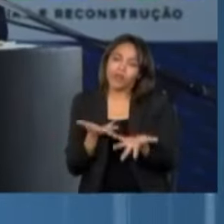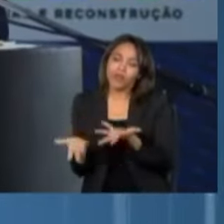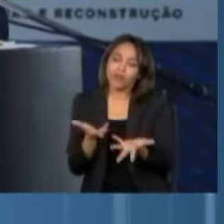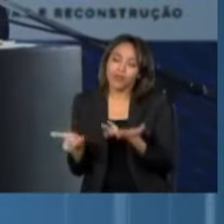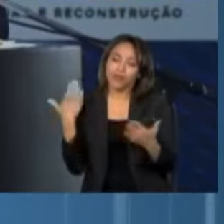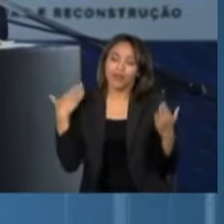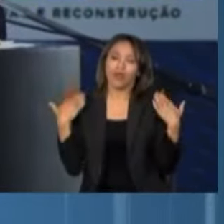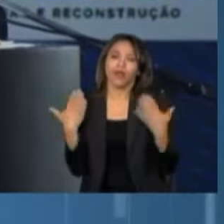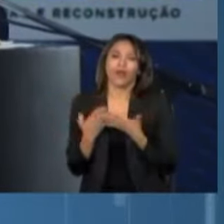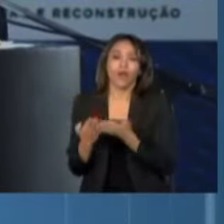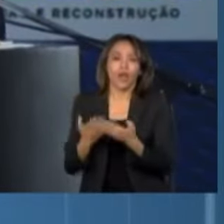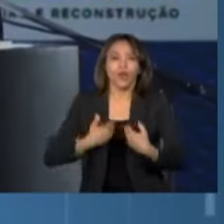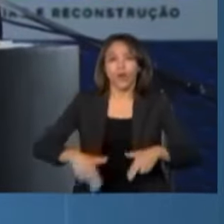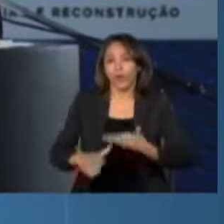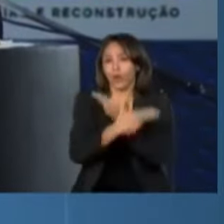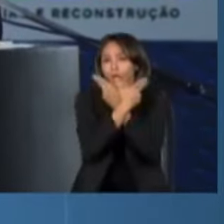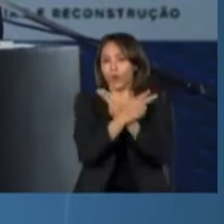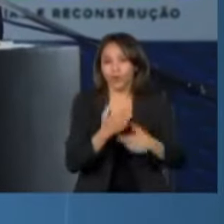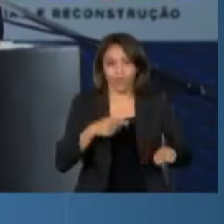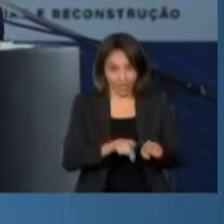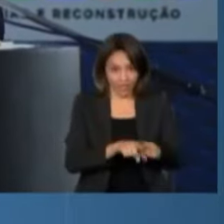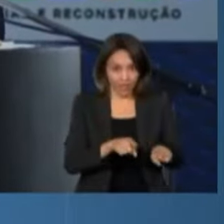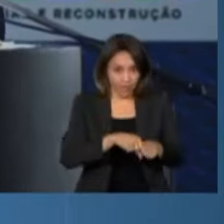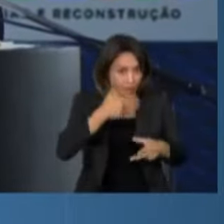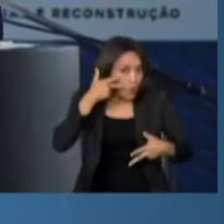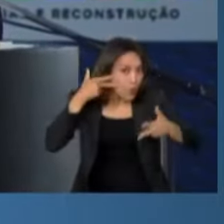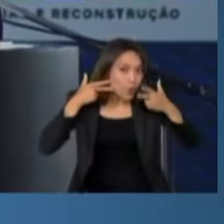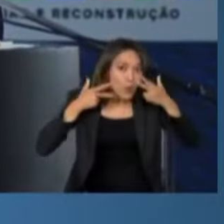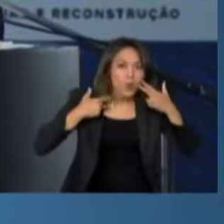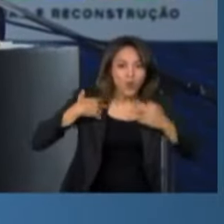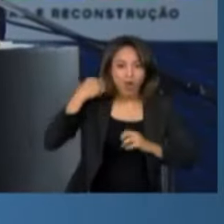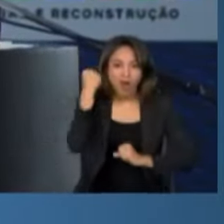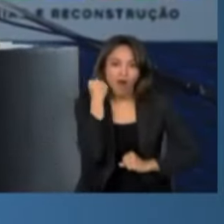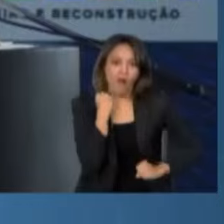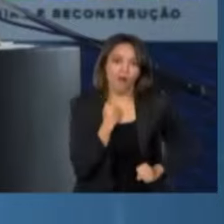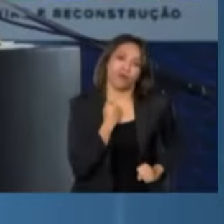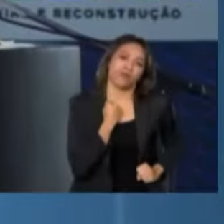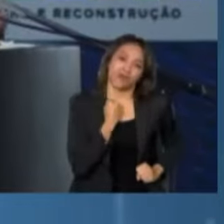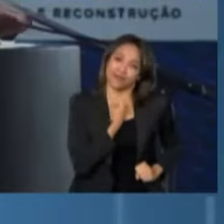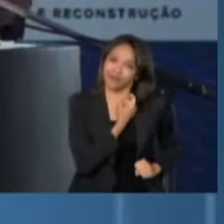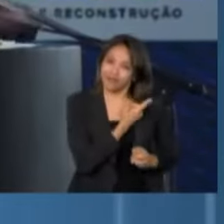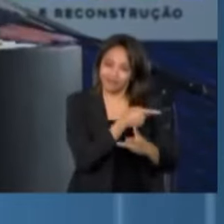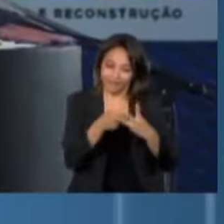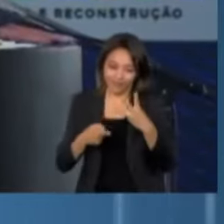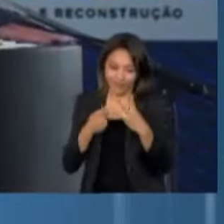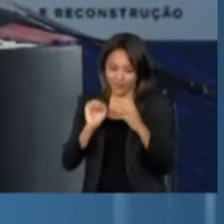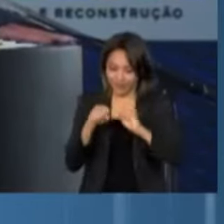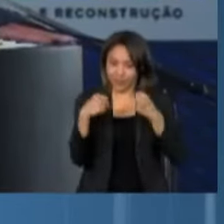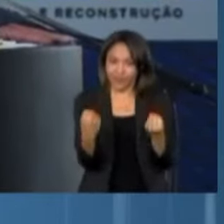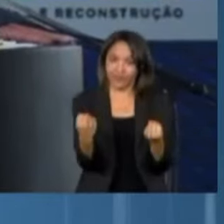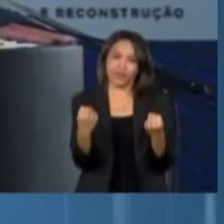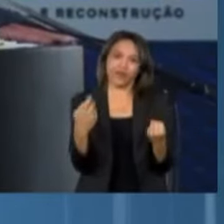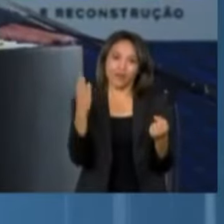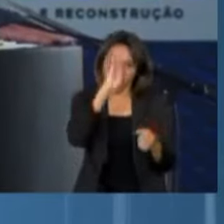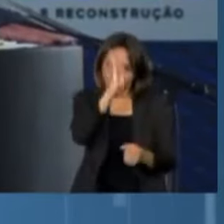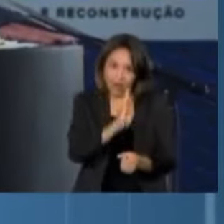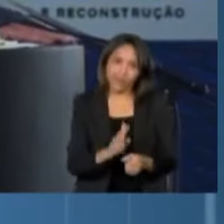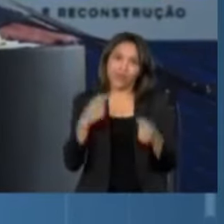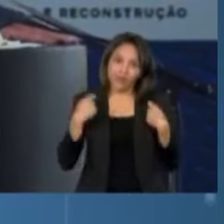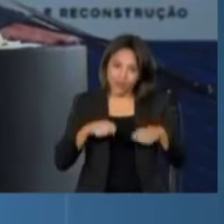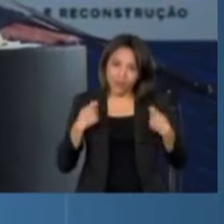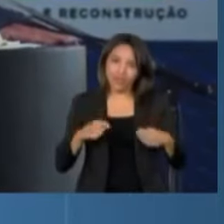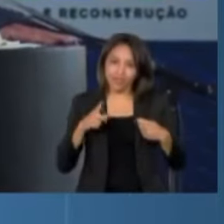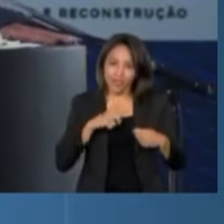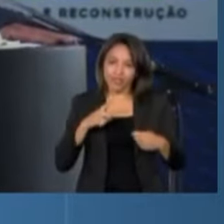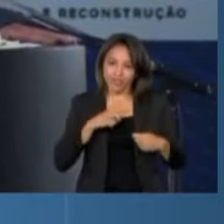Israel, que está fora de escala, porque Israel praticamente rompeu relações com o Brasil, os Estados Unidos e a União Soviética. Sim. Então você vai ter que